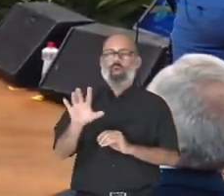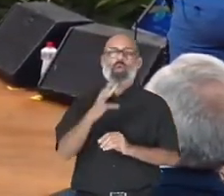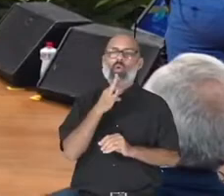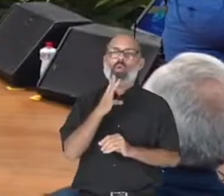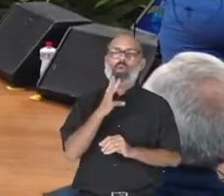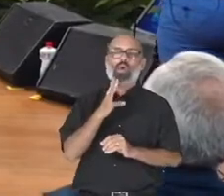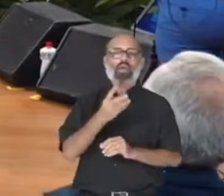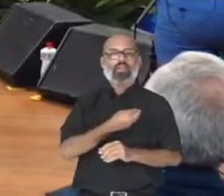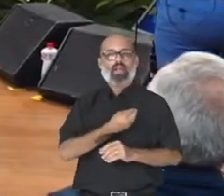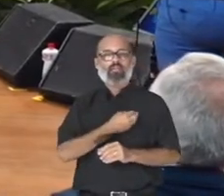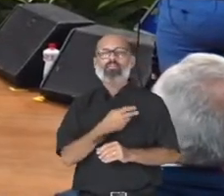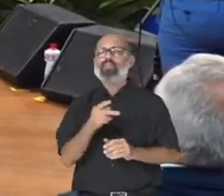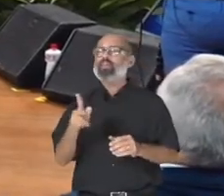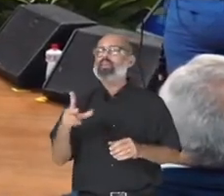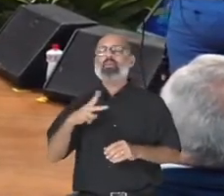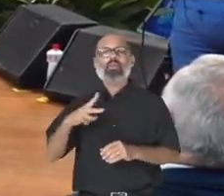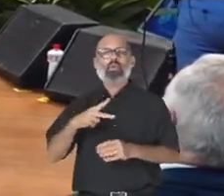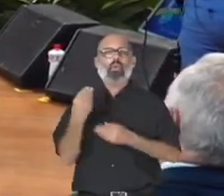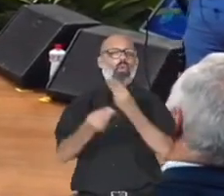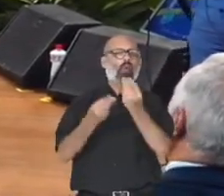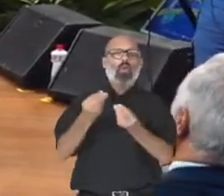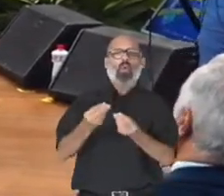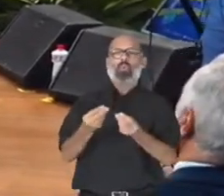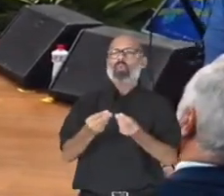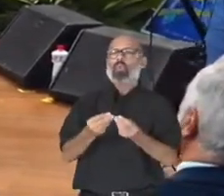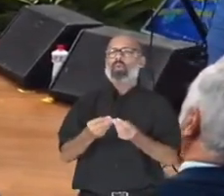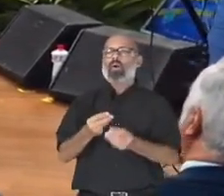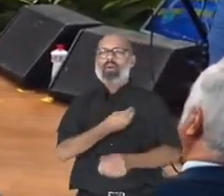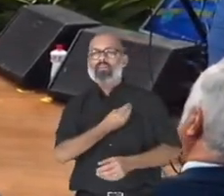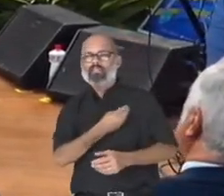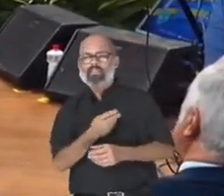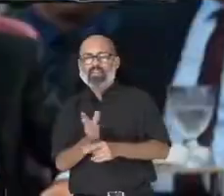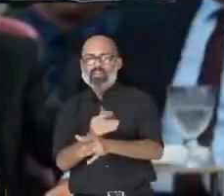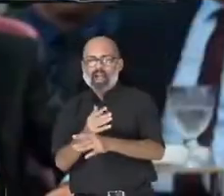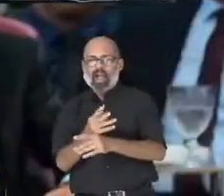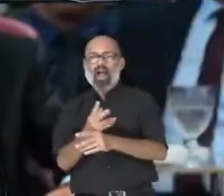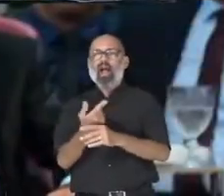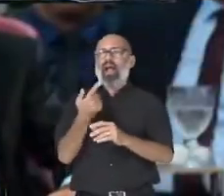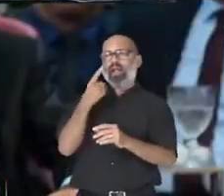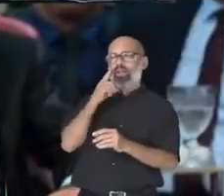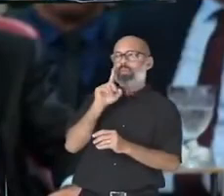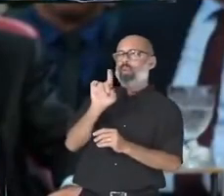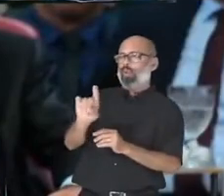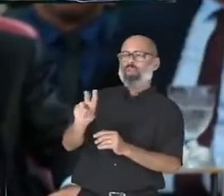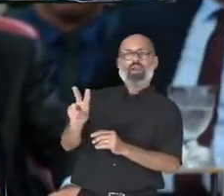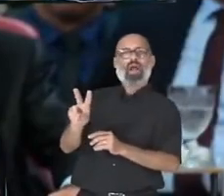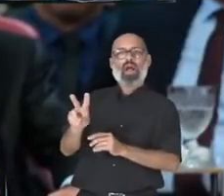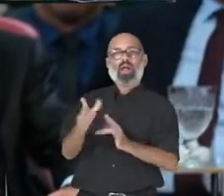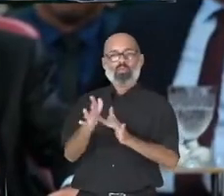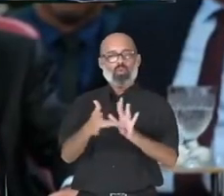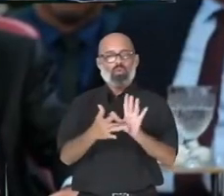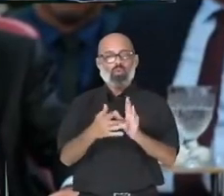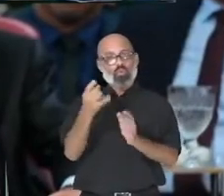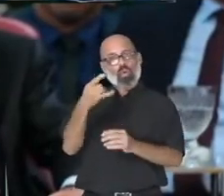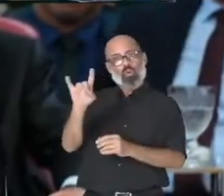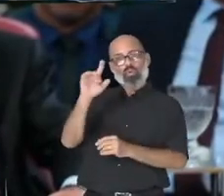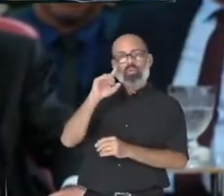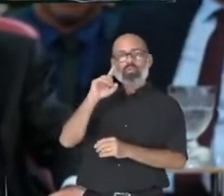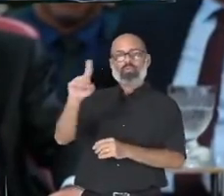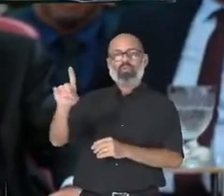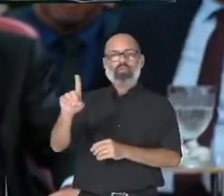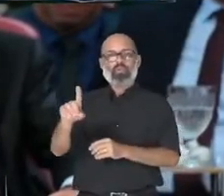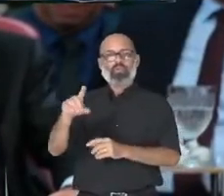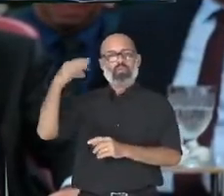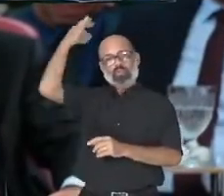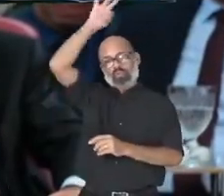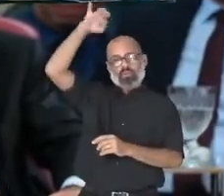conhece a vida da pessoa, você fala, como é que pode essa pessoa ter uma vida porca dessa e revelar desse jeito? Aí Jesus falou comigo, é os últimos dias.